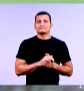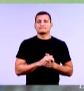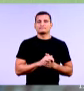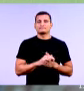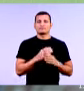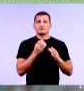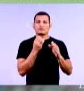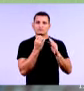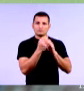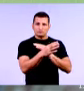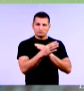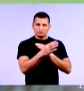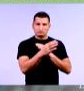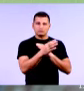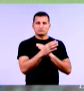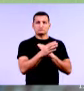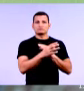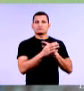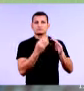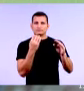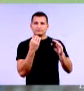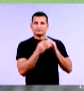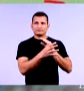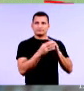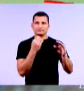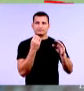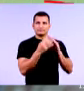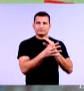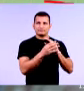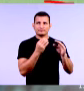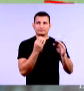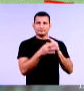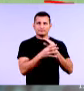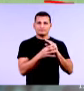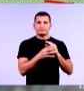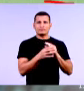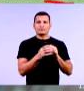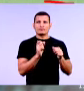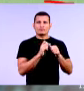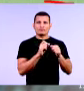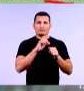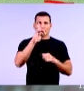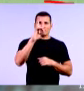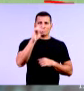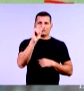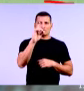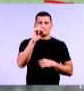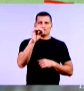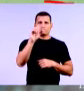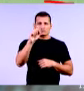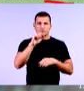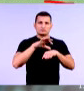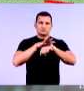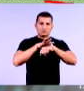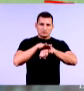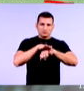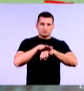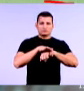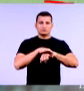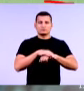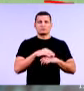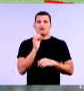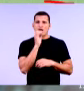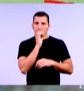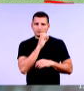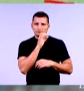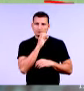transmissores e receptores realizarem transferência de dados com eficiência e segurança, ok?